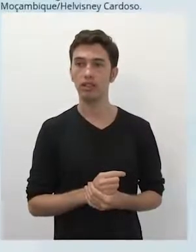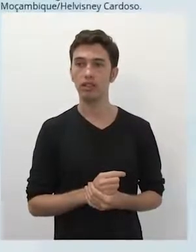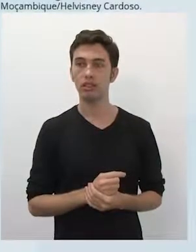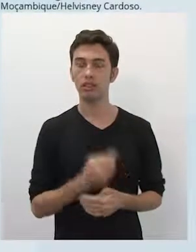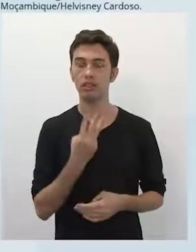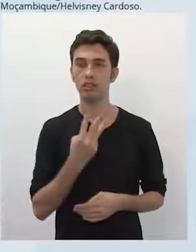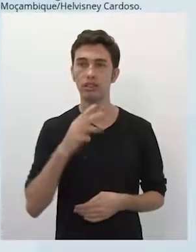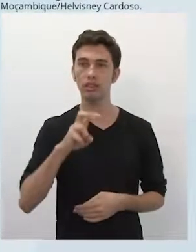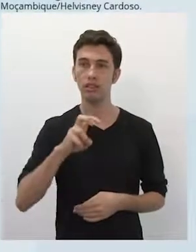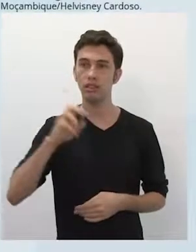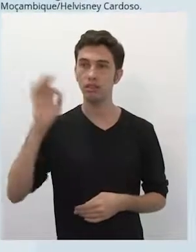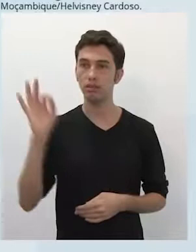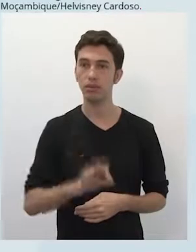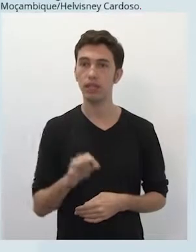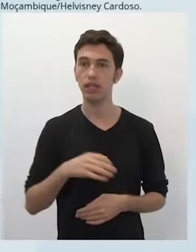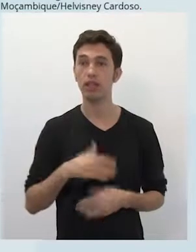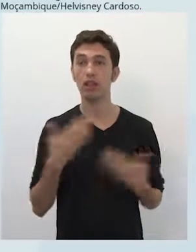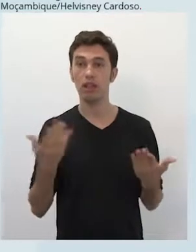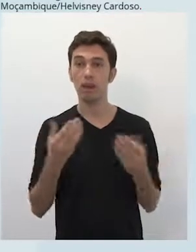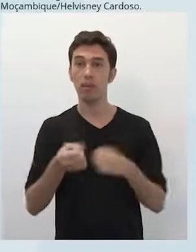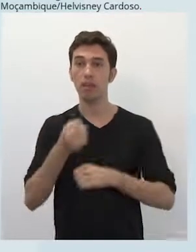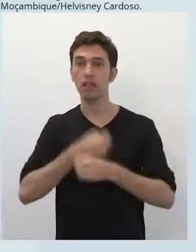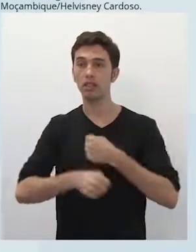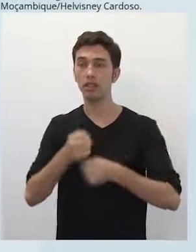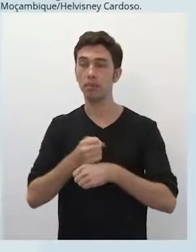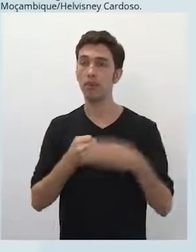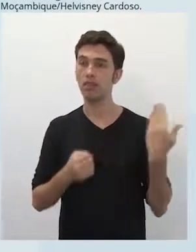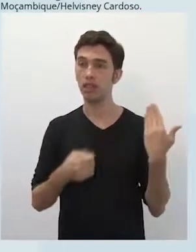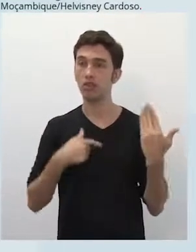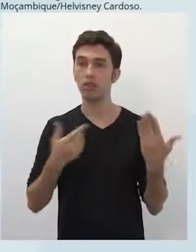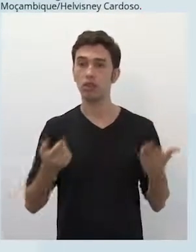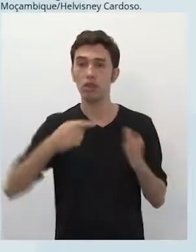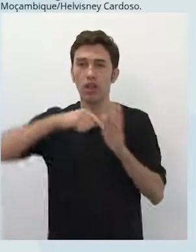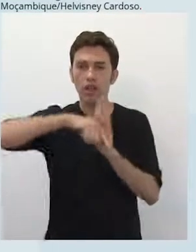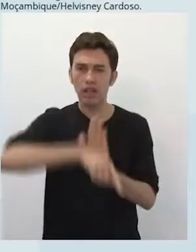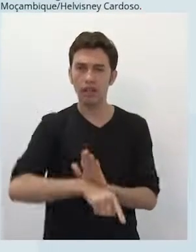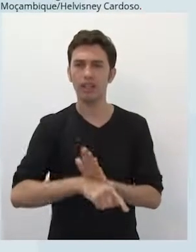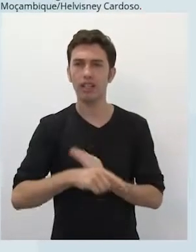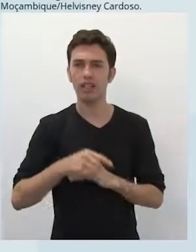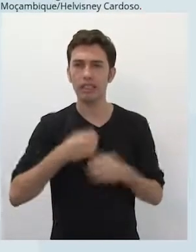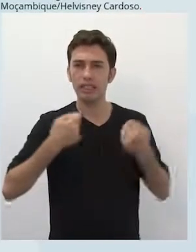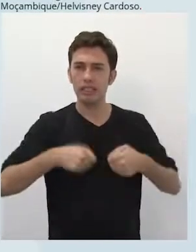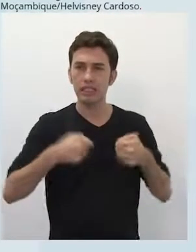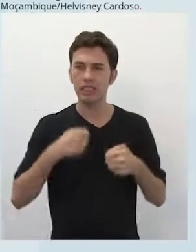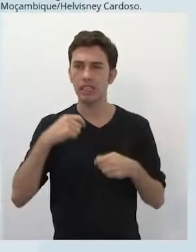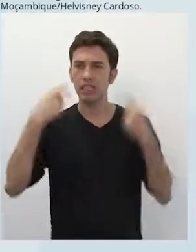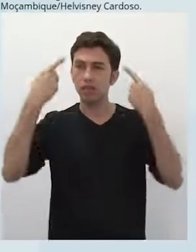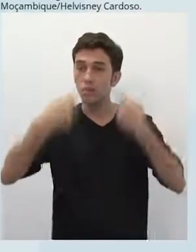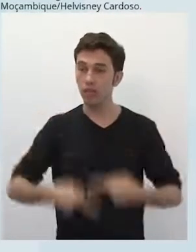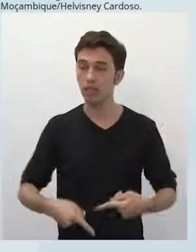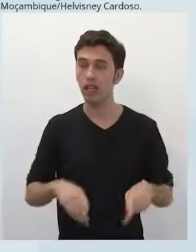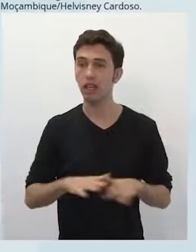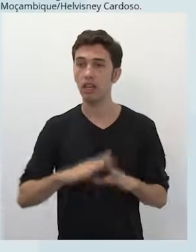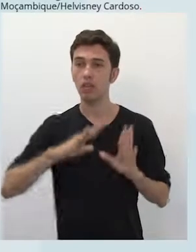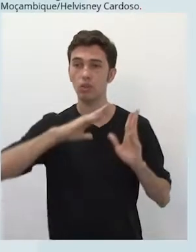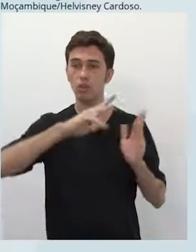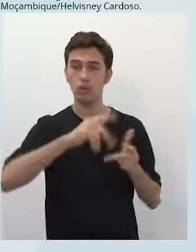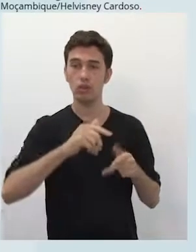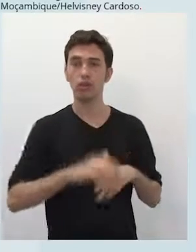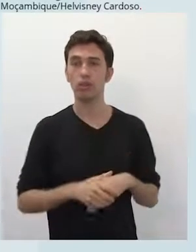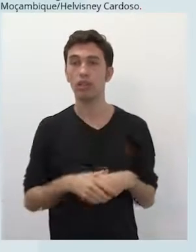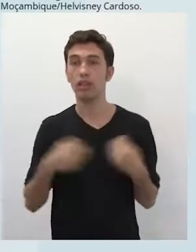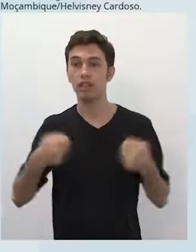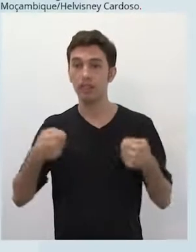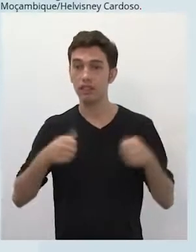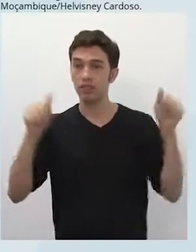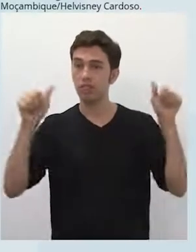necessidades humanitárias em todo o mundo devido às crises prolongadas e à pandemia da Covid-19. Você quer pontuar a palavra? Eu por favor.